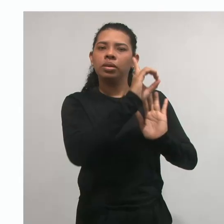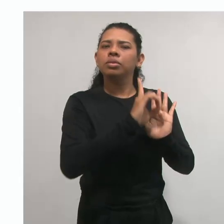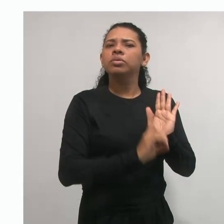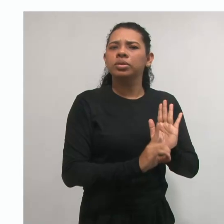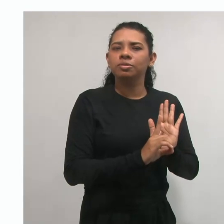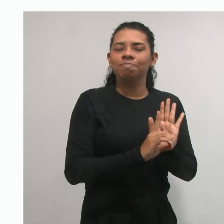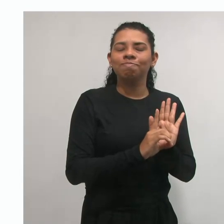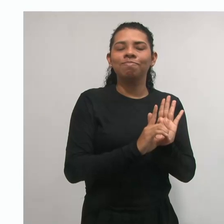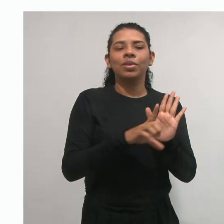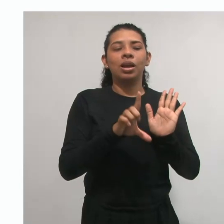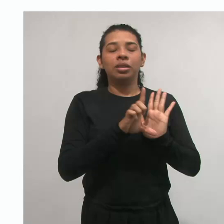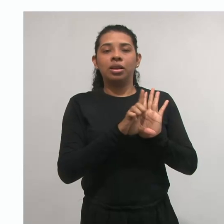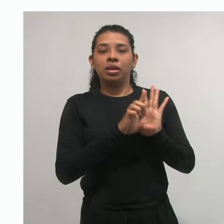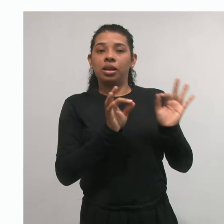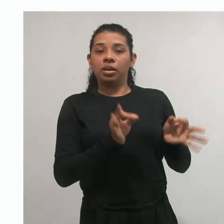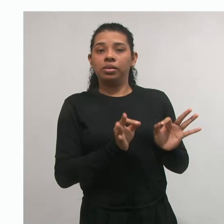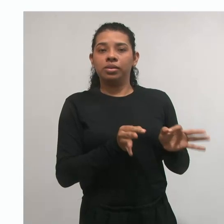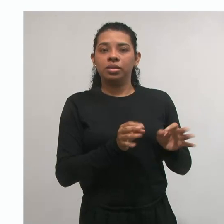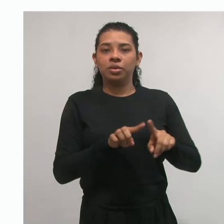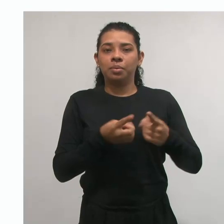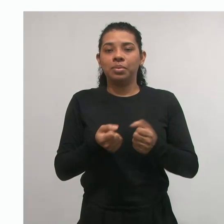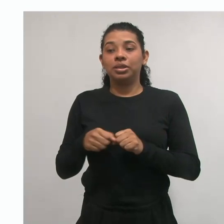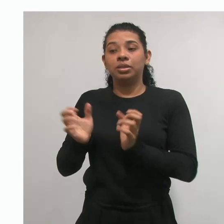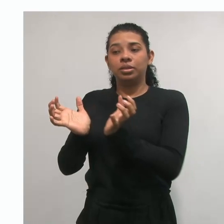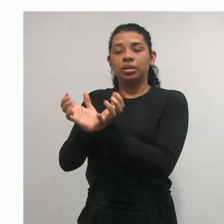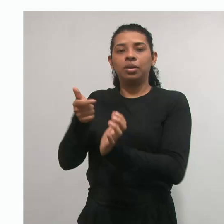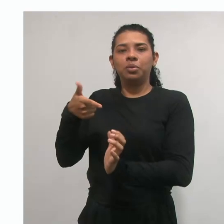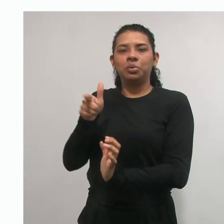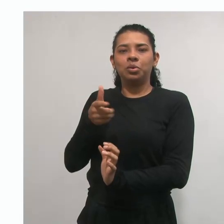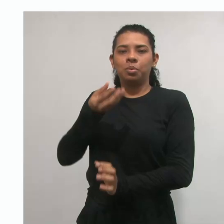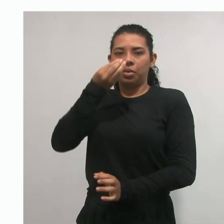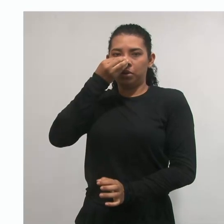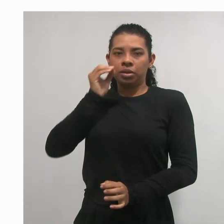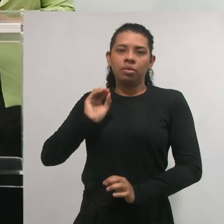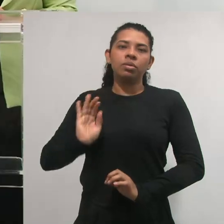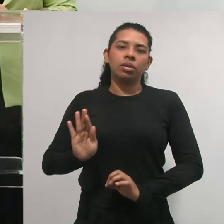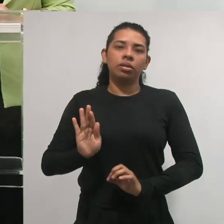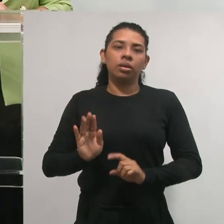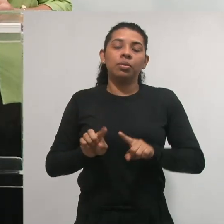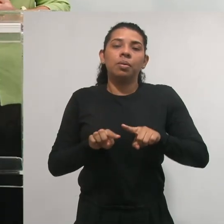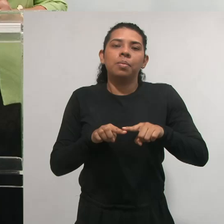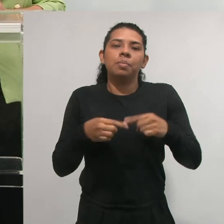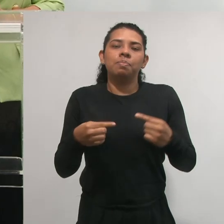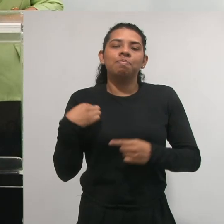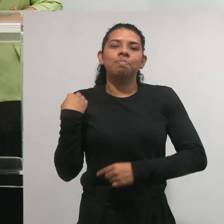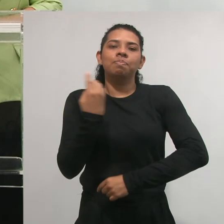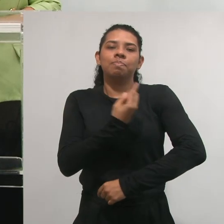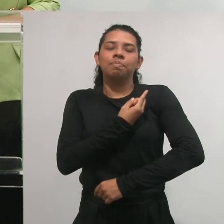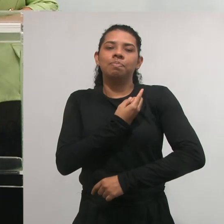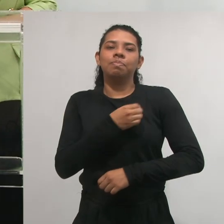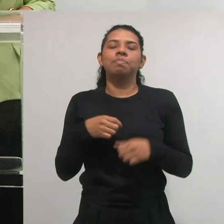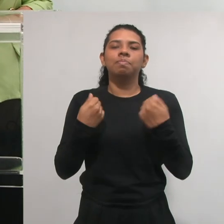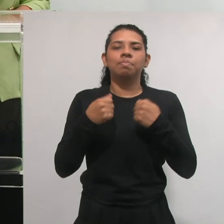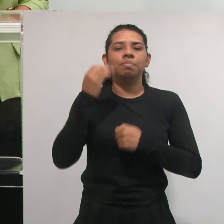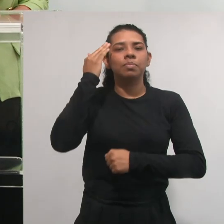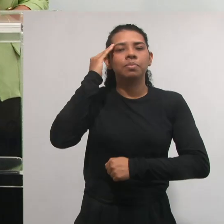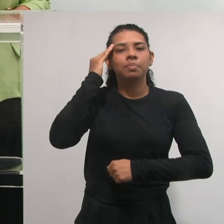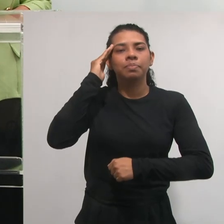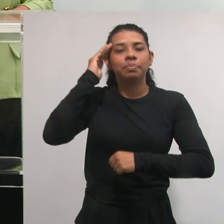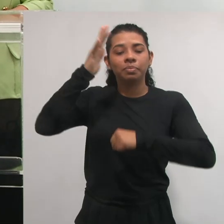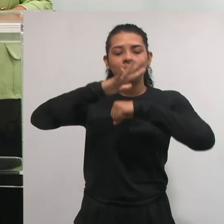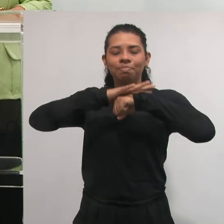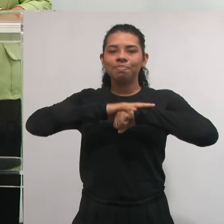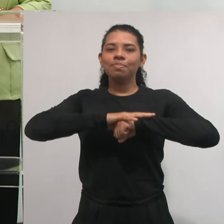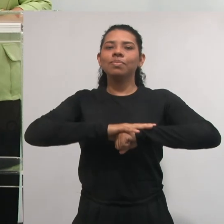já começa a refletir aqui numa perspectiva de que nós temos aí essa